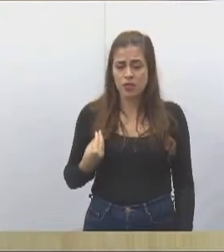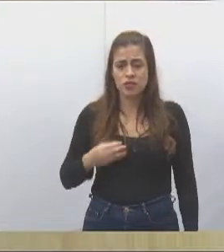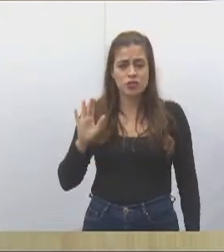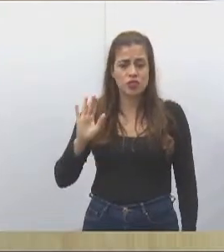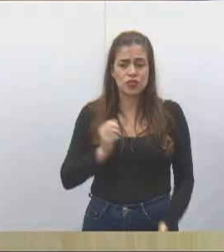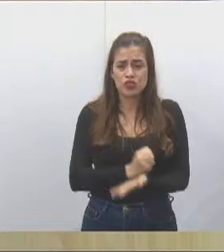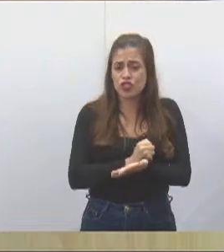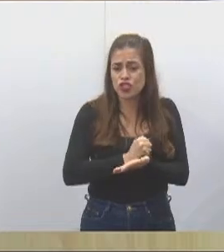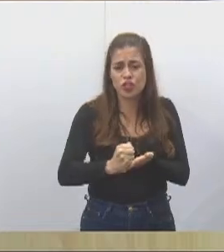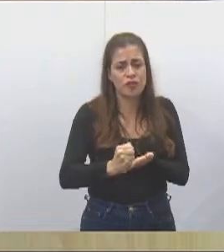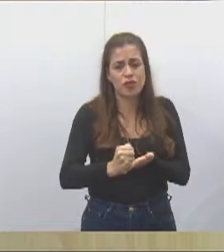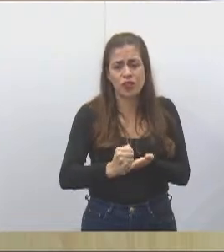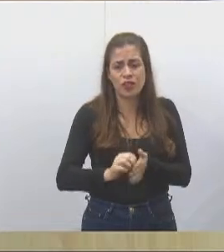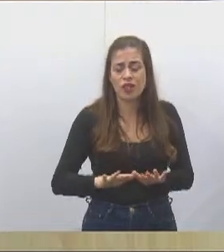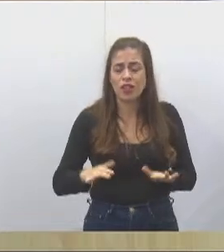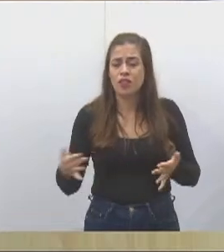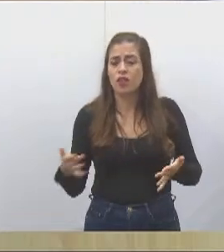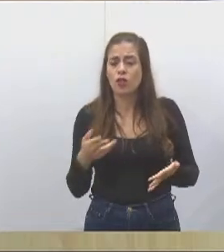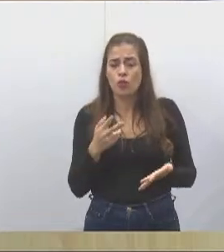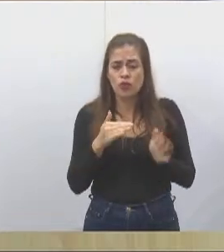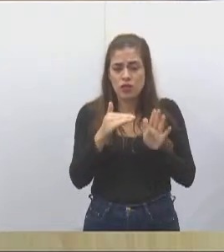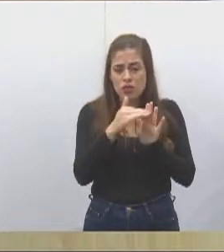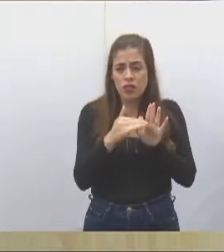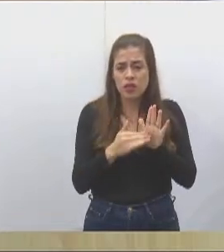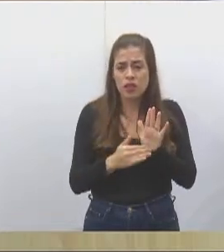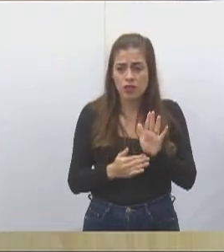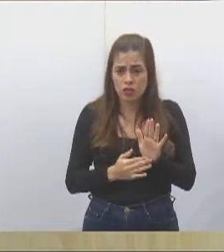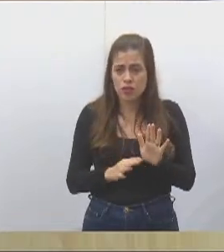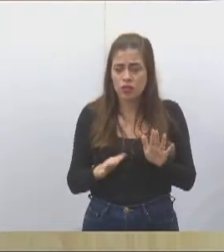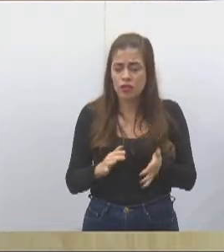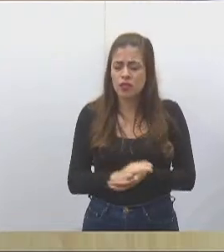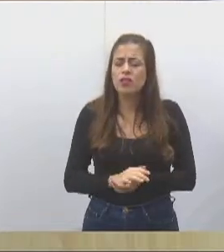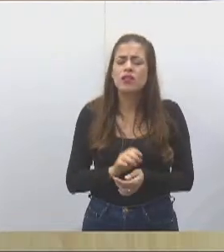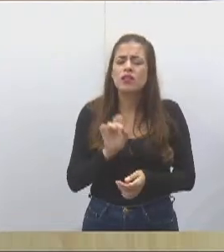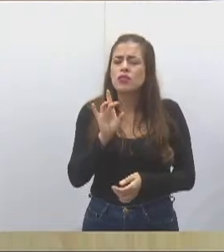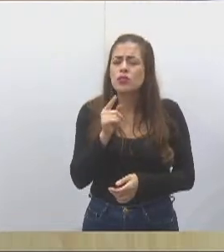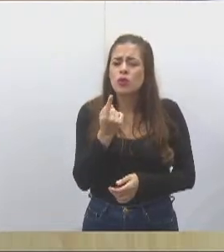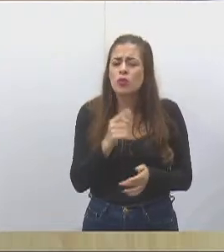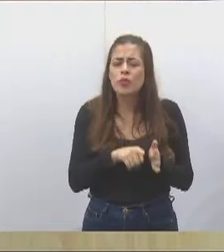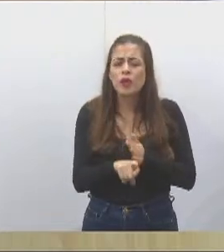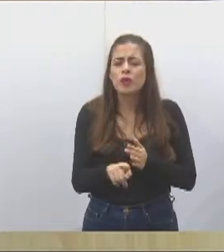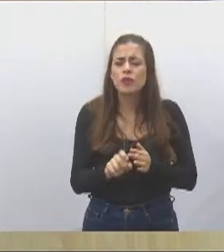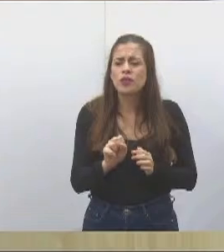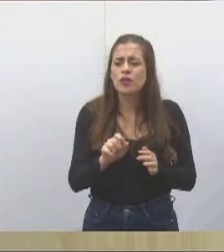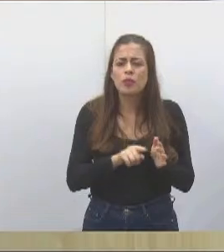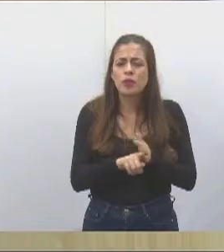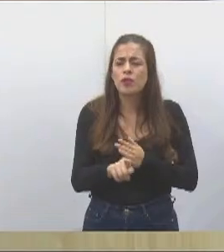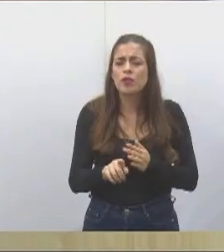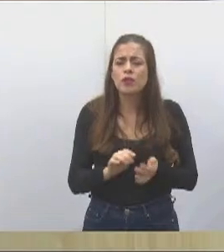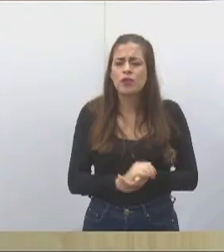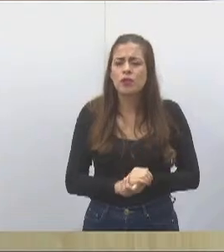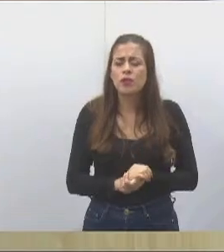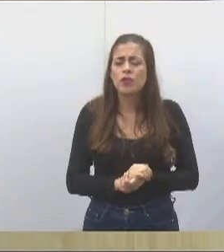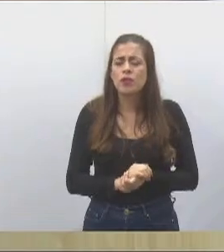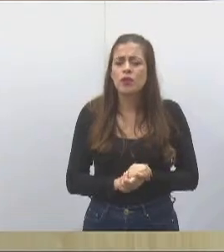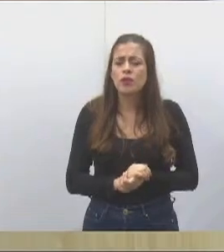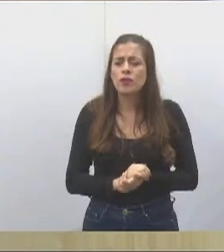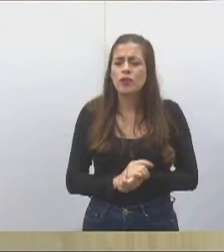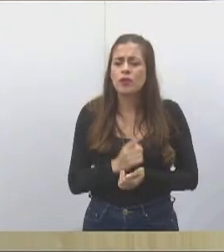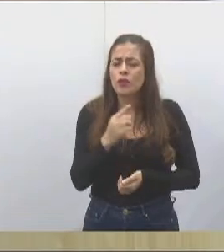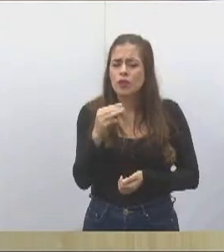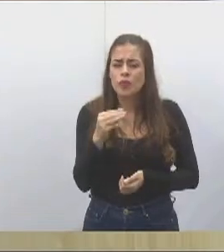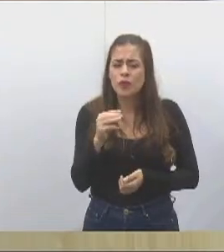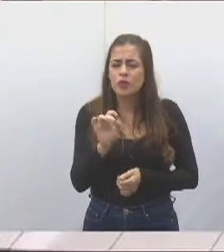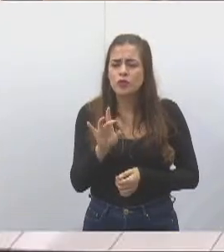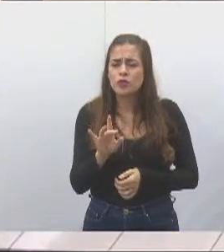foi. Nós estamos seguindo aqui a ordem do dia aqui. Espera, só uma pergunta só para o Arildo. Pode perguntar depois. Pode cronometrar 1 minuto.